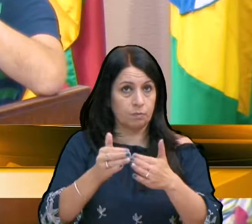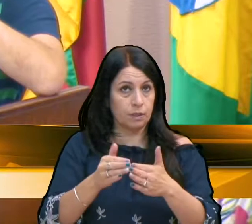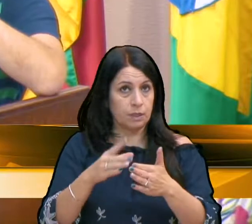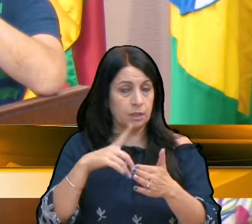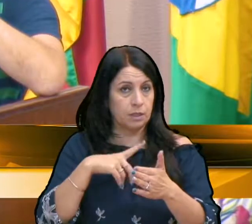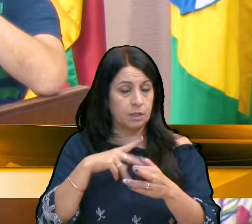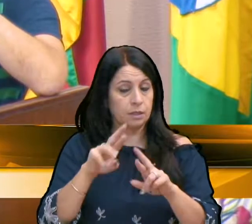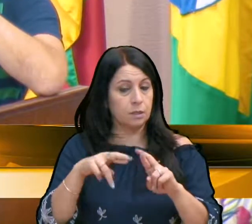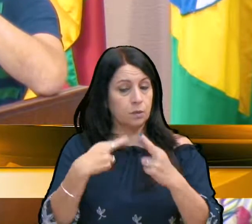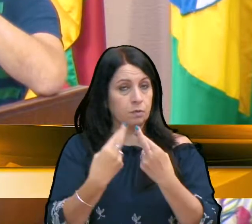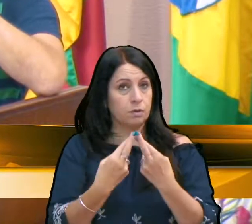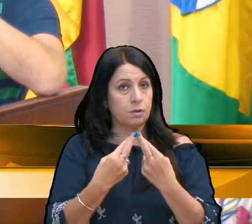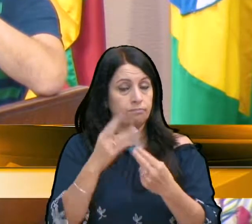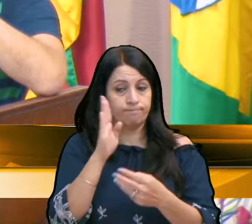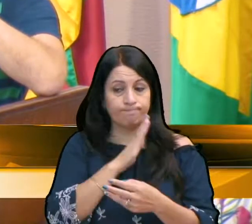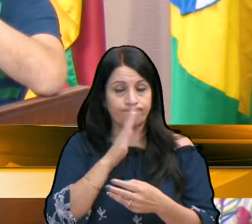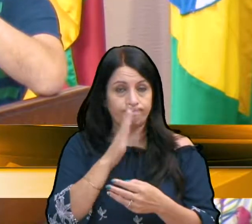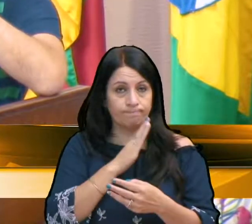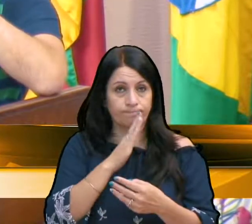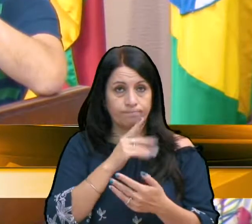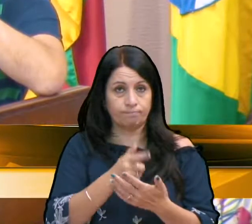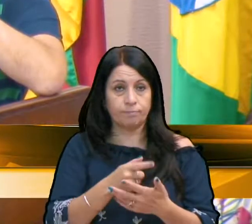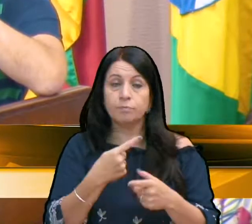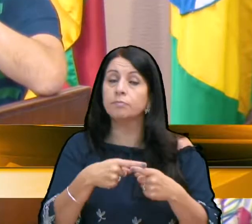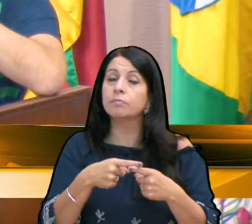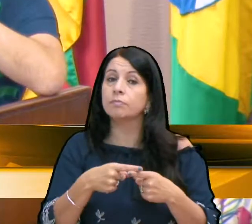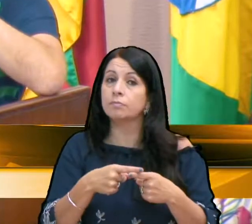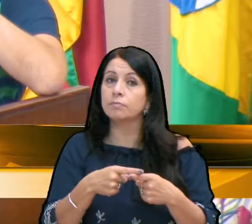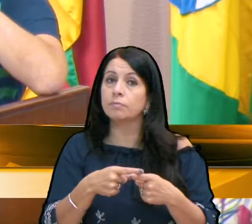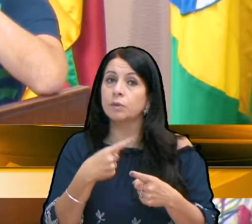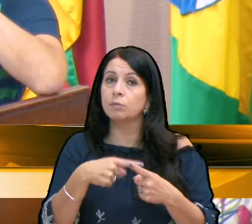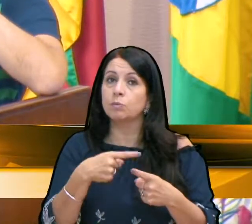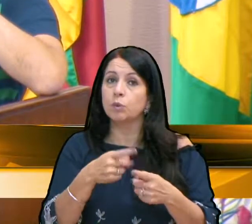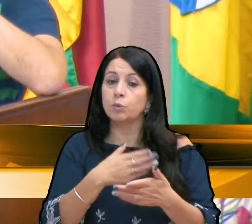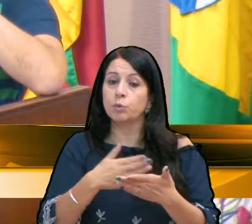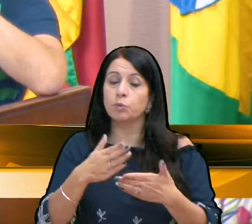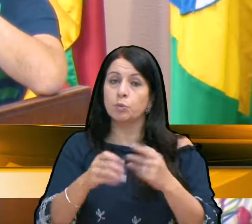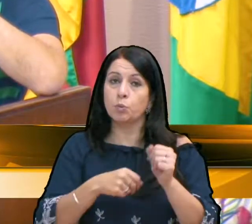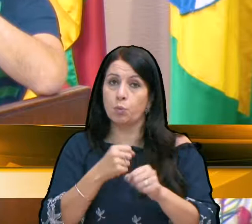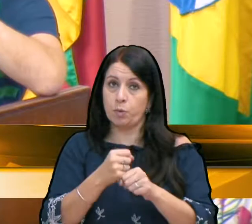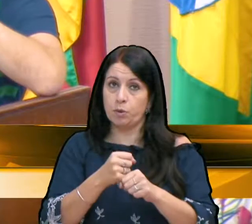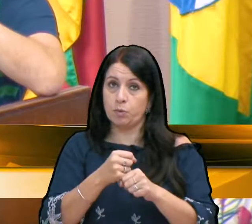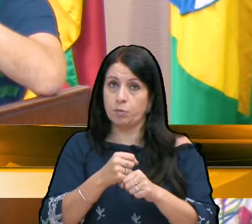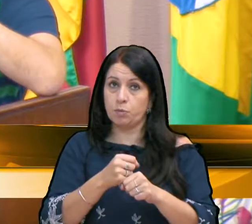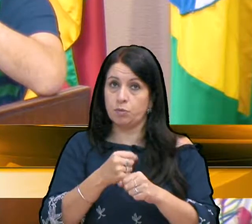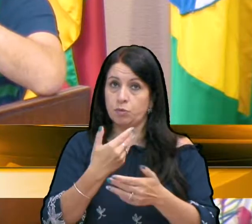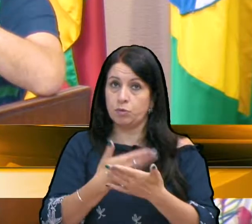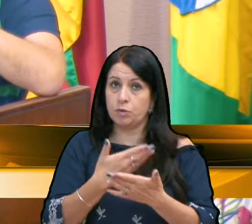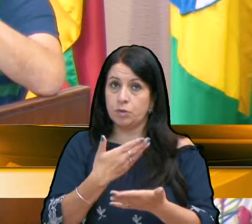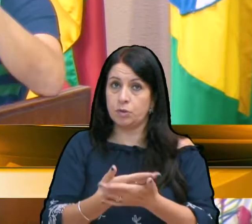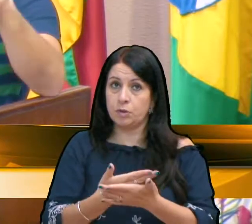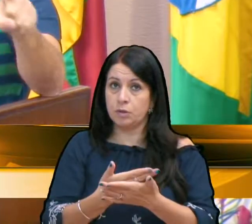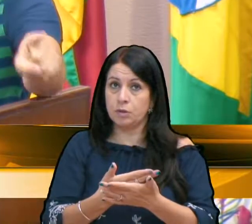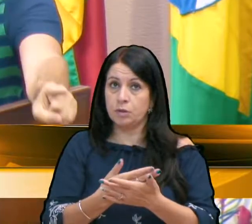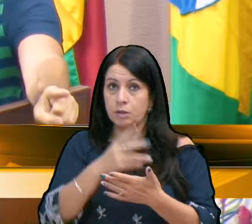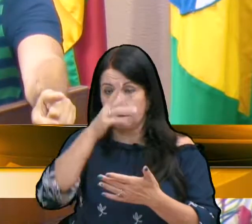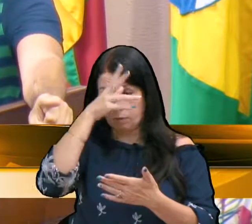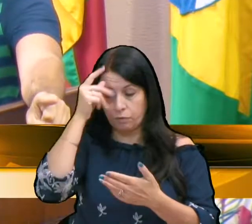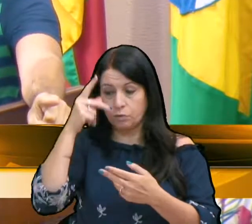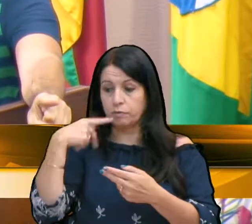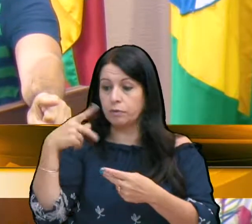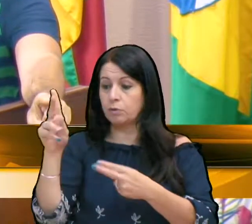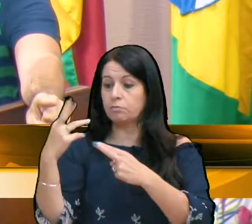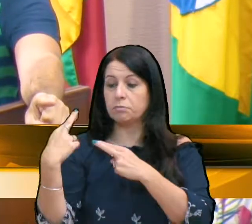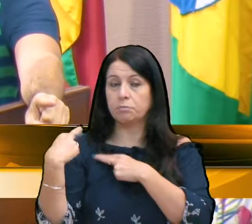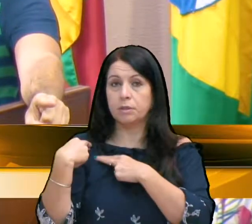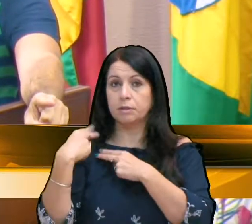temos que nos reunir urgentemente. Por quê? Porque iniciou o ano letivo e a prefeitura jogou a responsabilidade para as